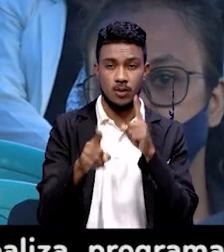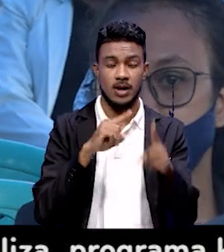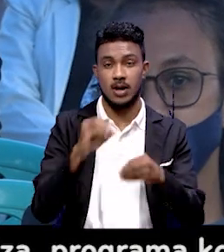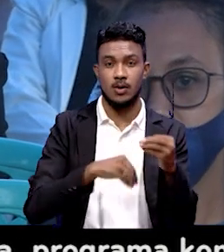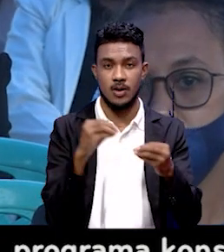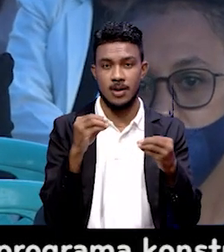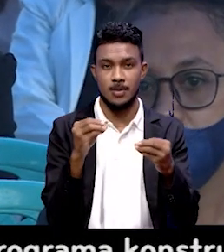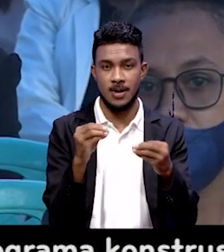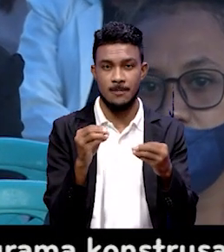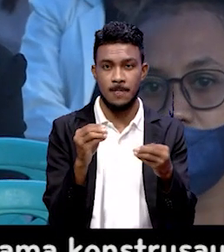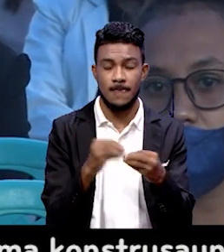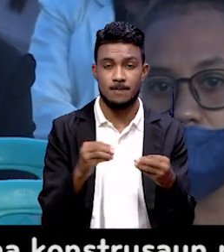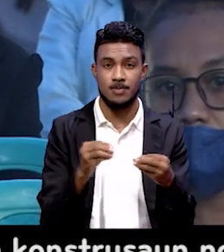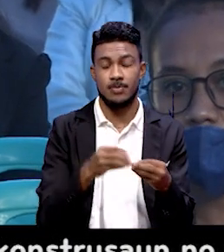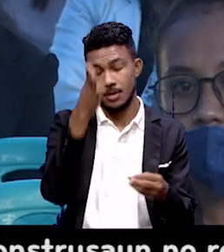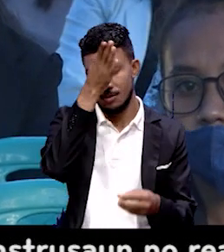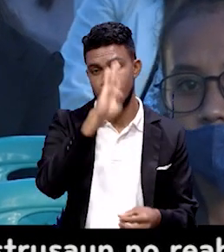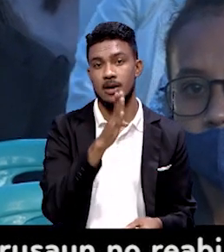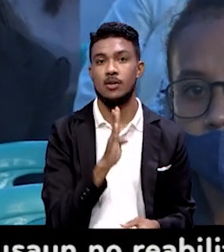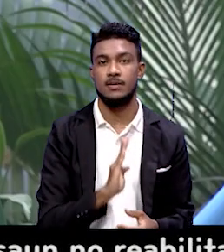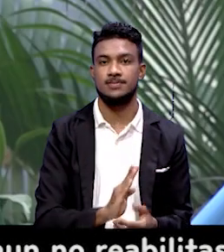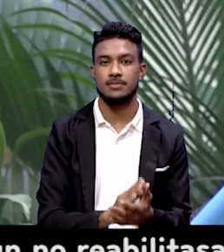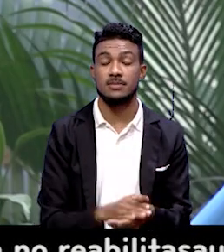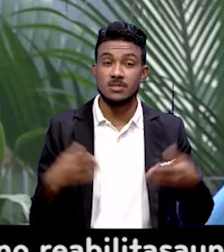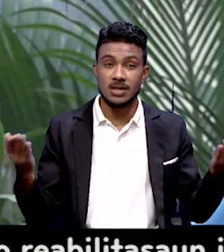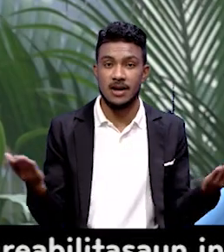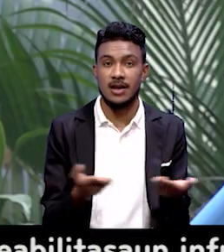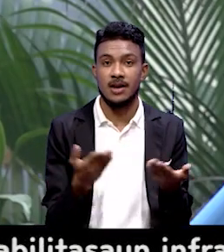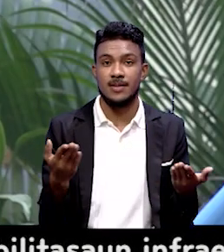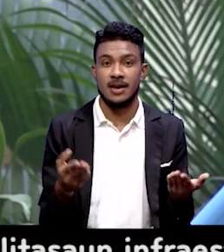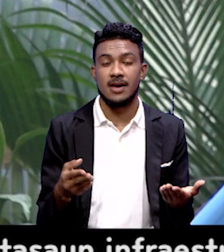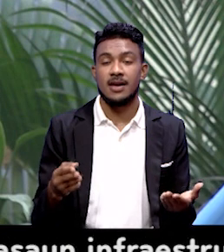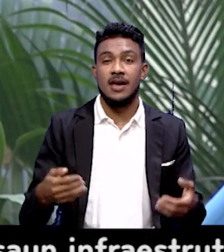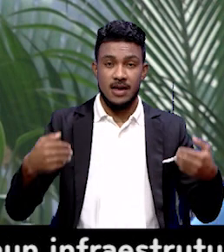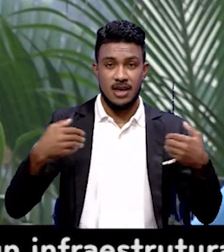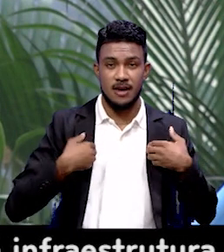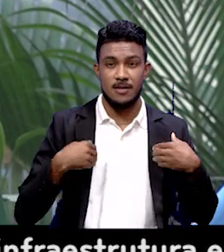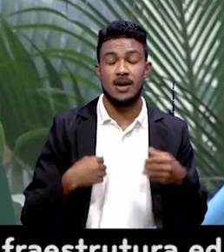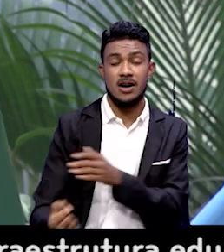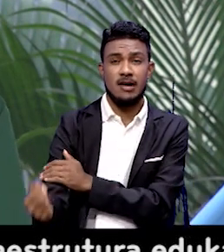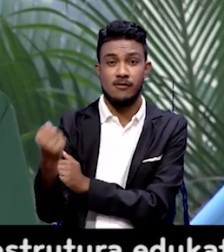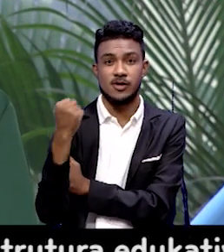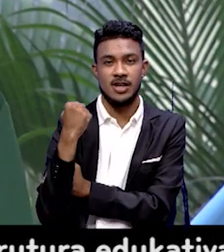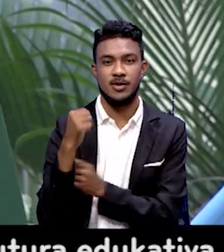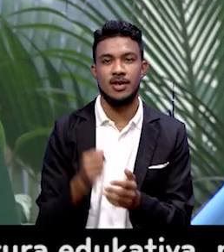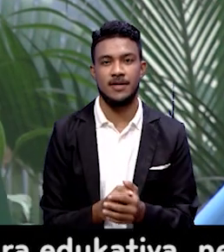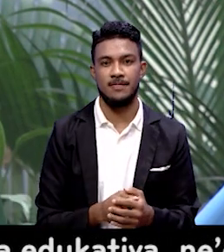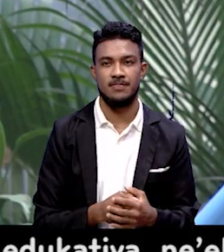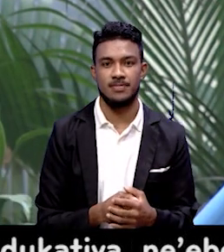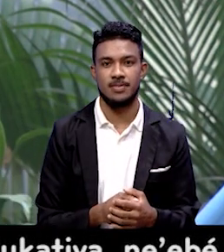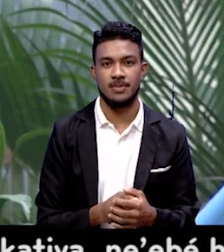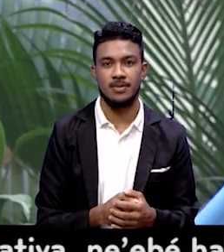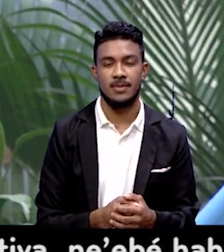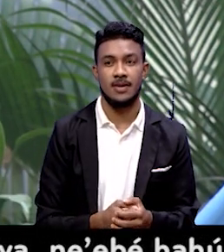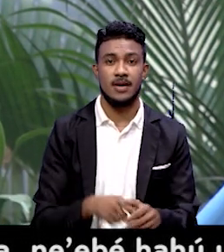bar Eucaristia. Nebe, saímos do momento ainda da força lutar,